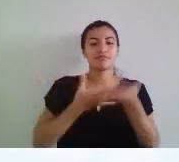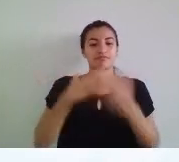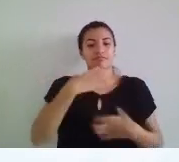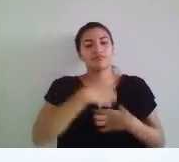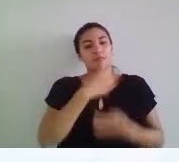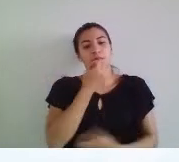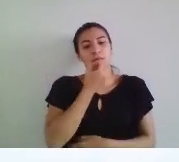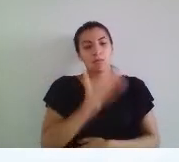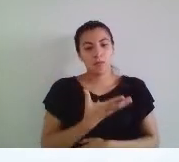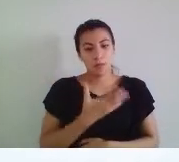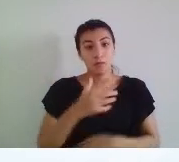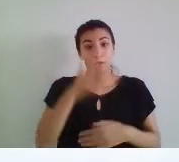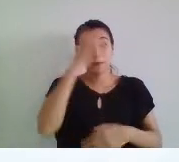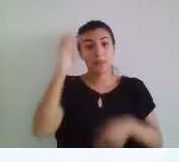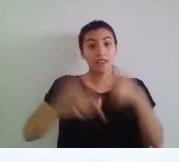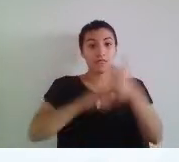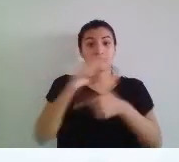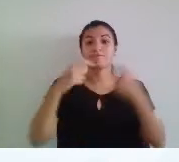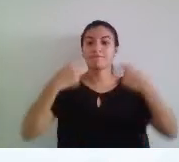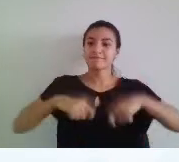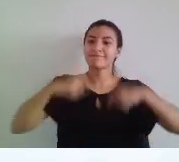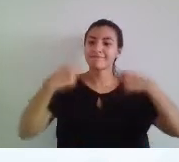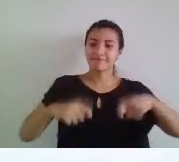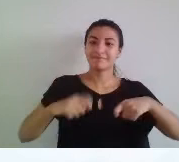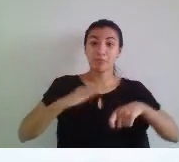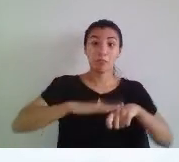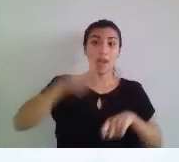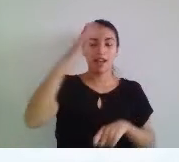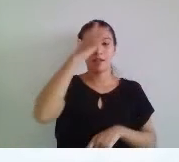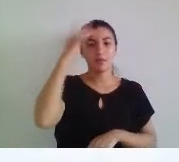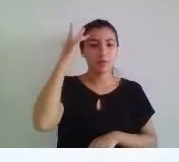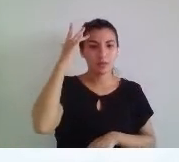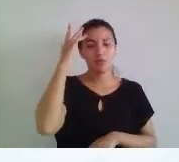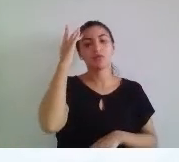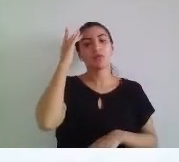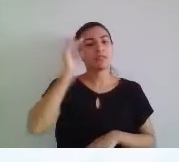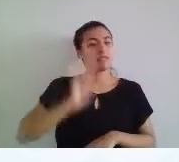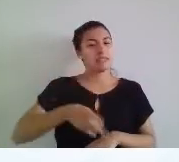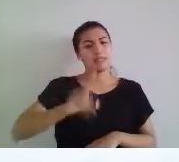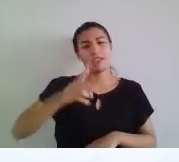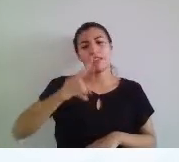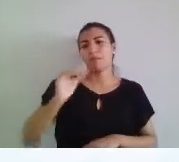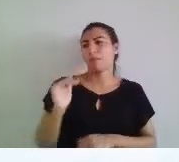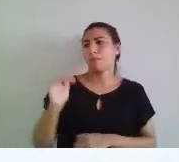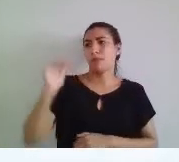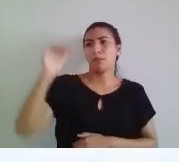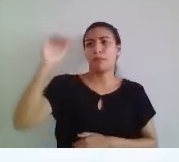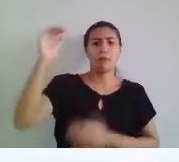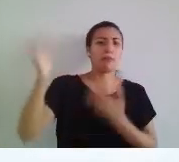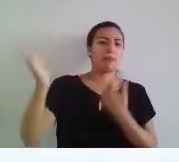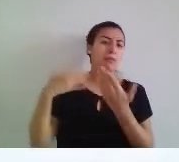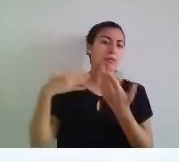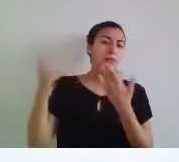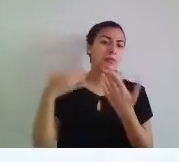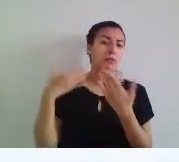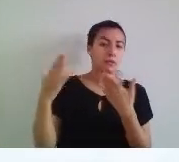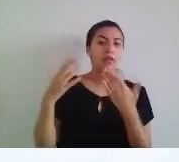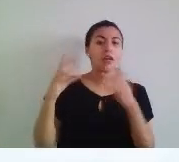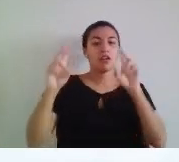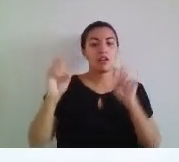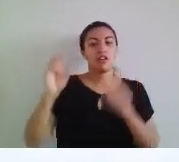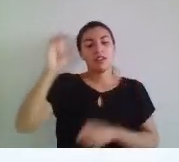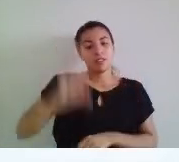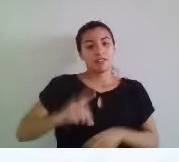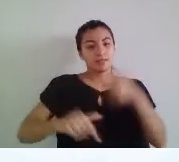generosa. Os trabalhadores precisam. Quanto mais pessoas em cada vez níveis maiores discutir essa ambivalência do direito do